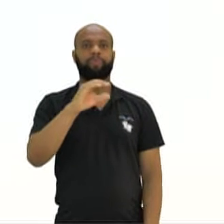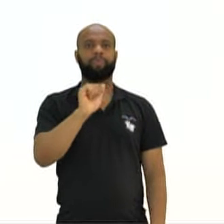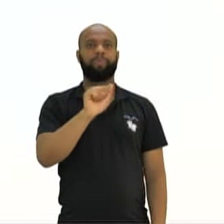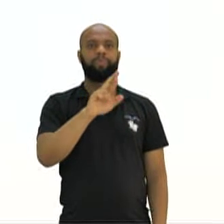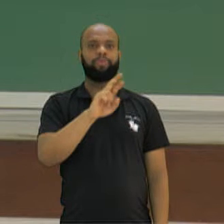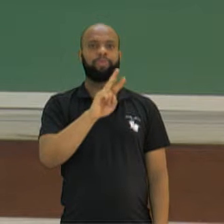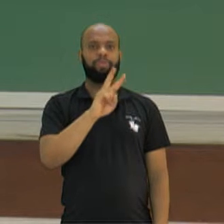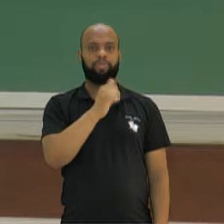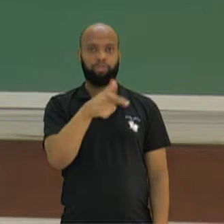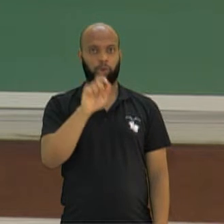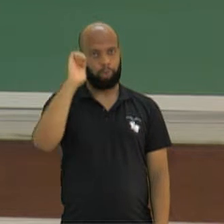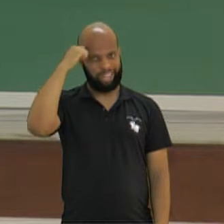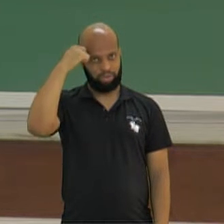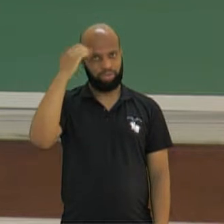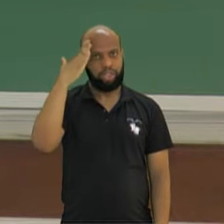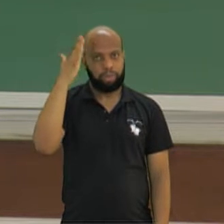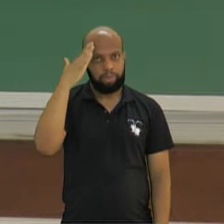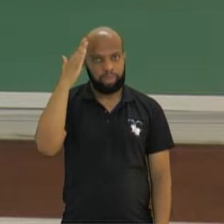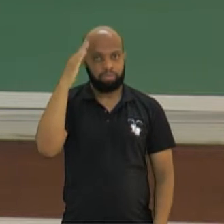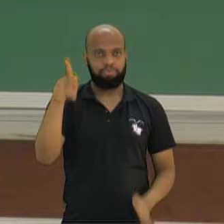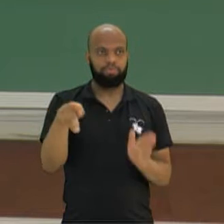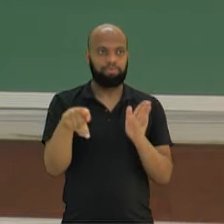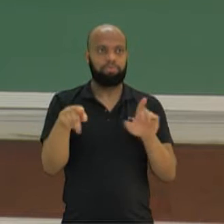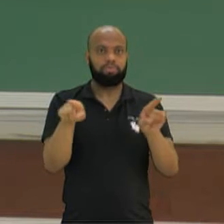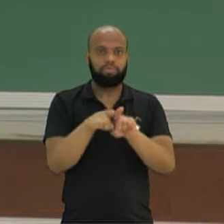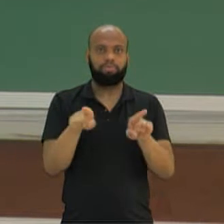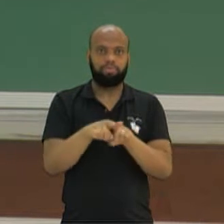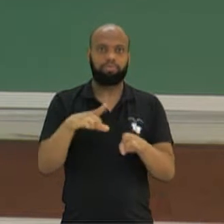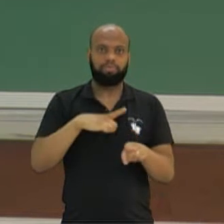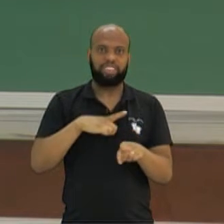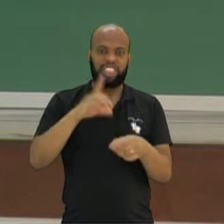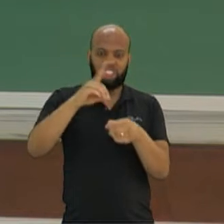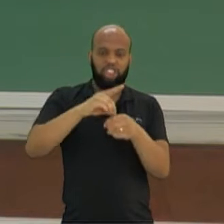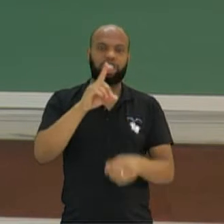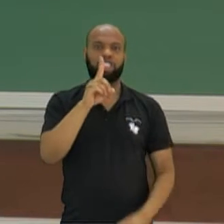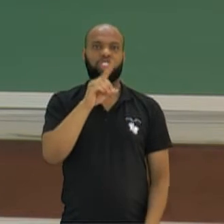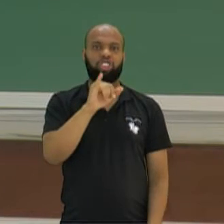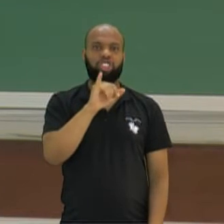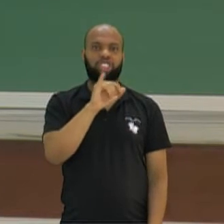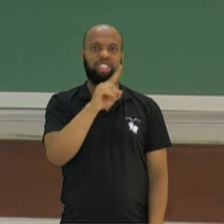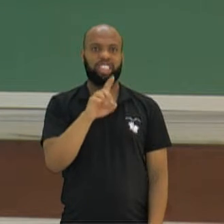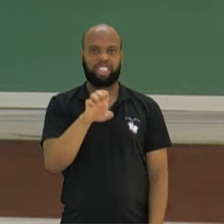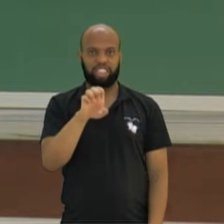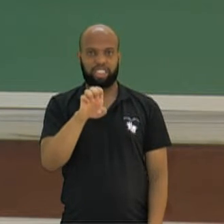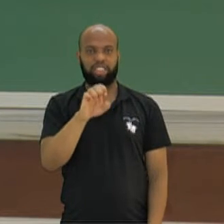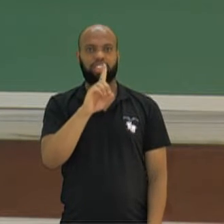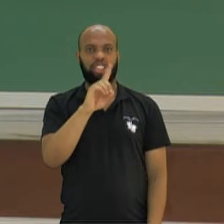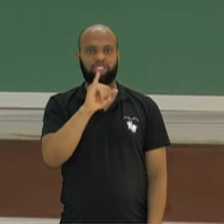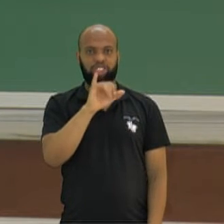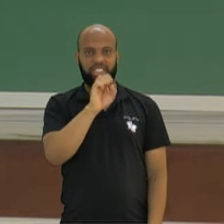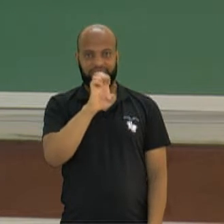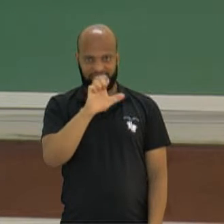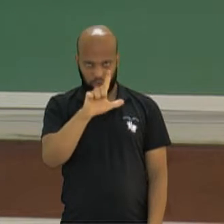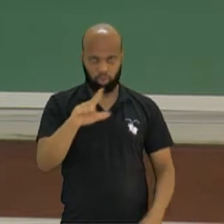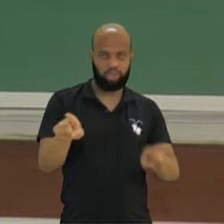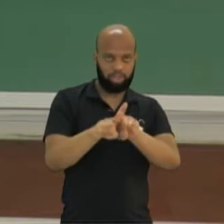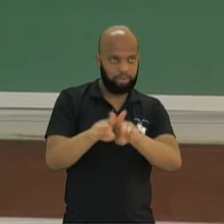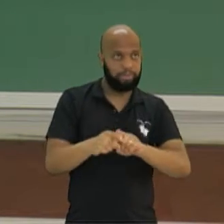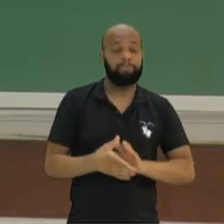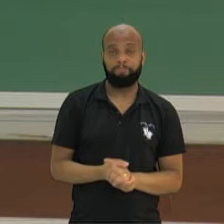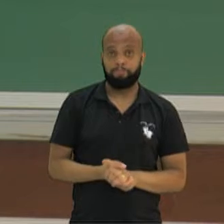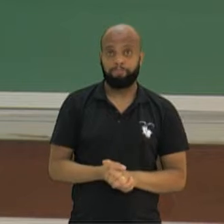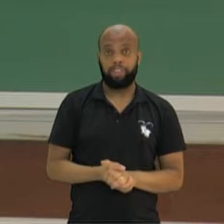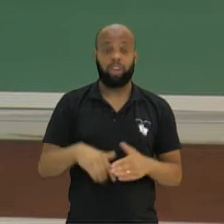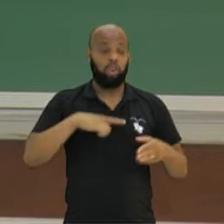né? Pode ser uma fornalha, pode ser a diesel. Pode. né? E aí?